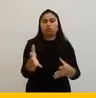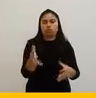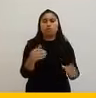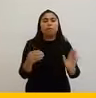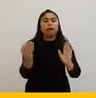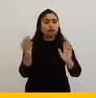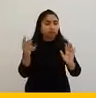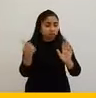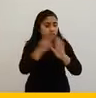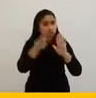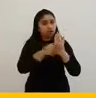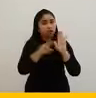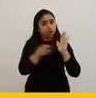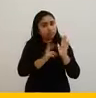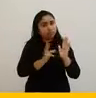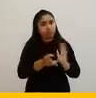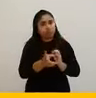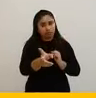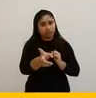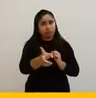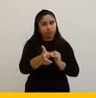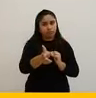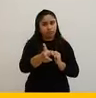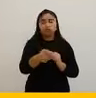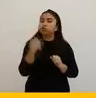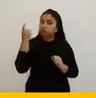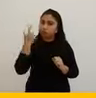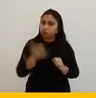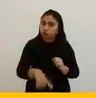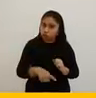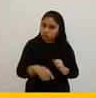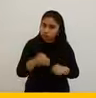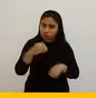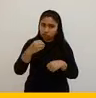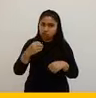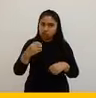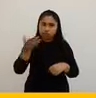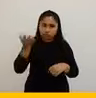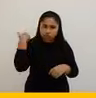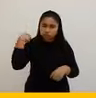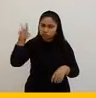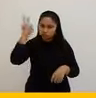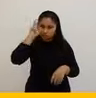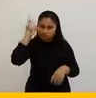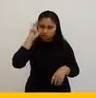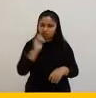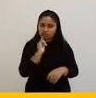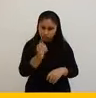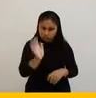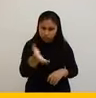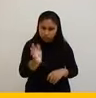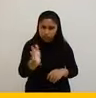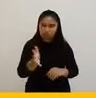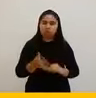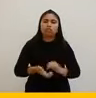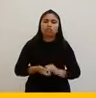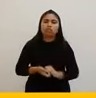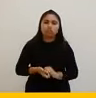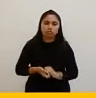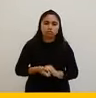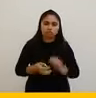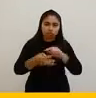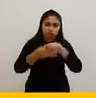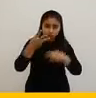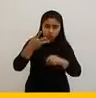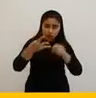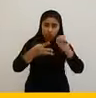também a estar liberadas. Vou repetir o que já disse na última quinta-feira. Vou repetir os três